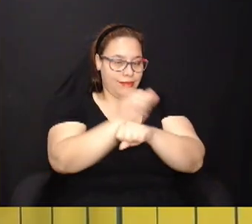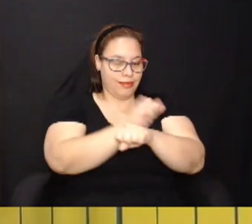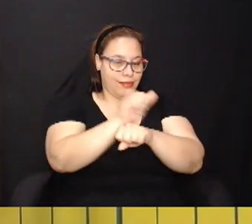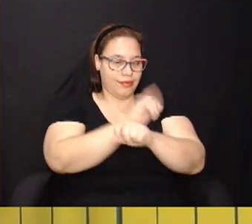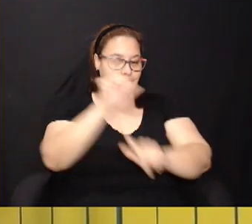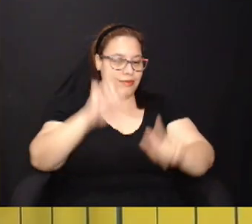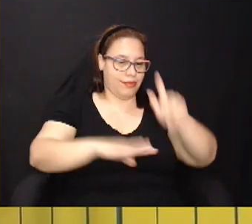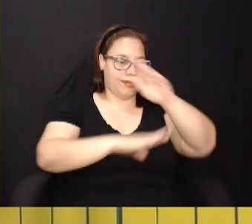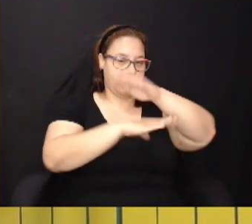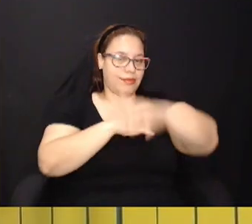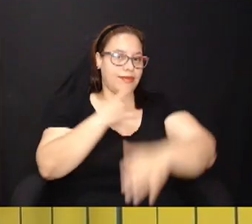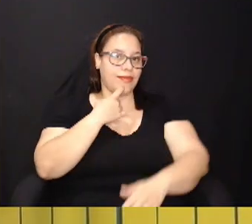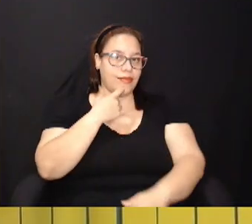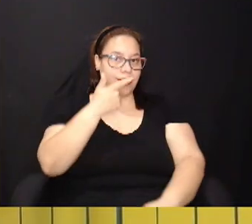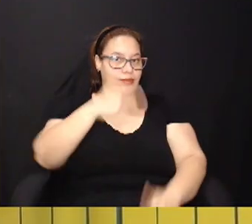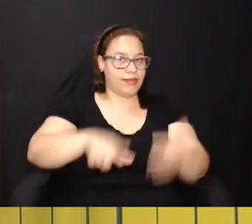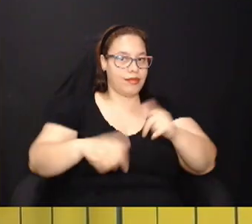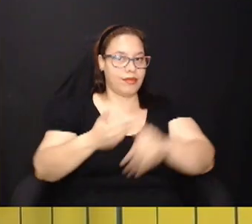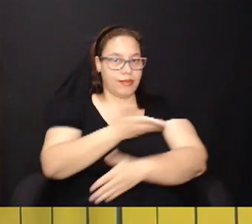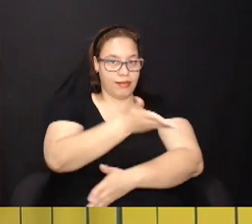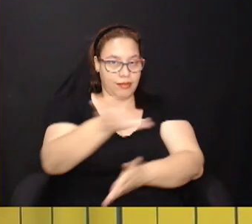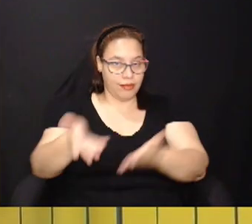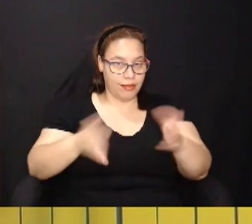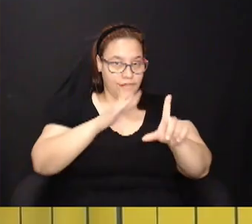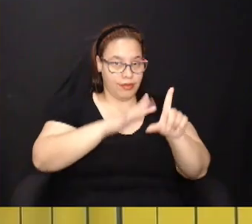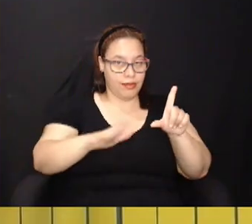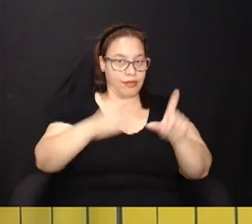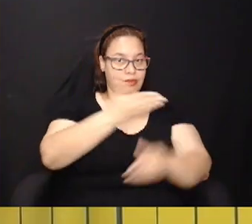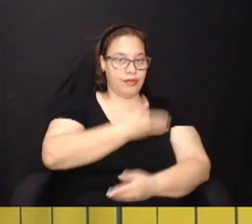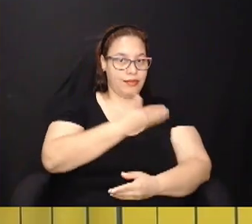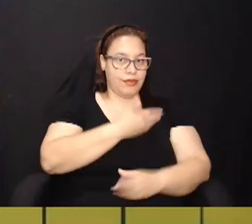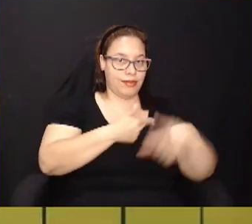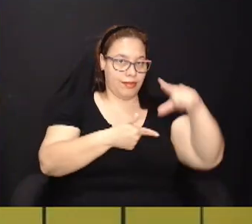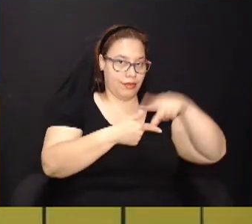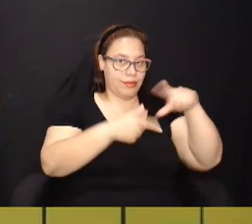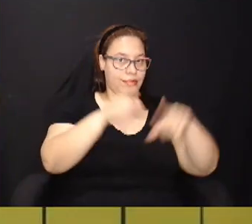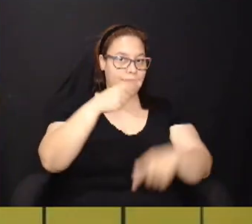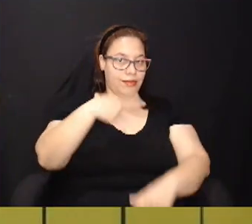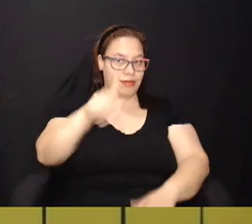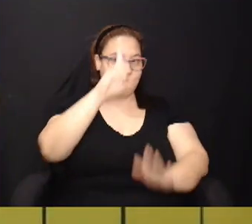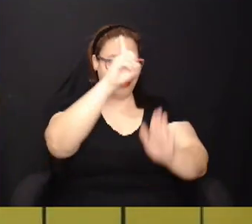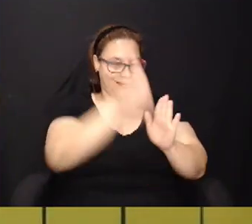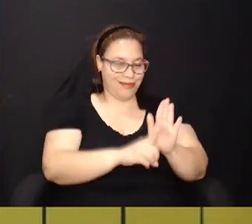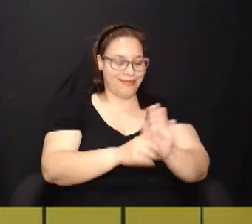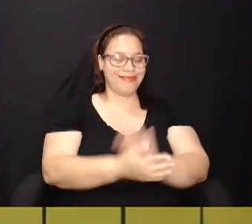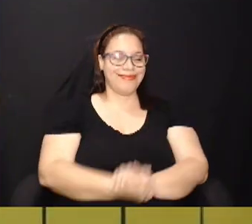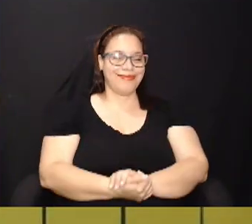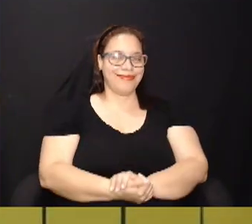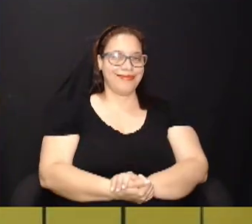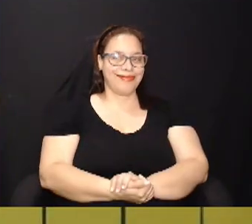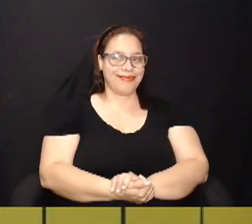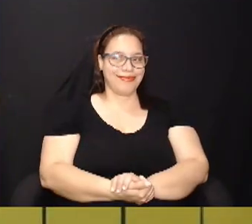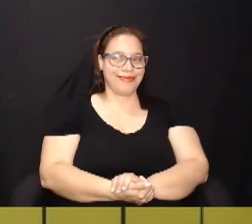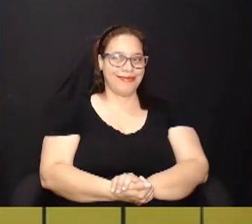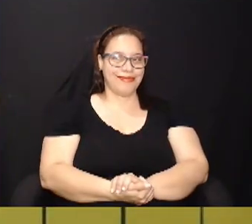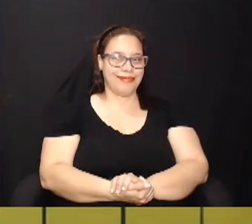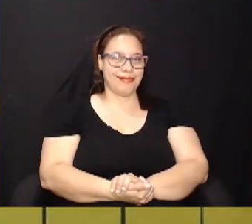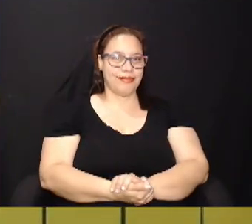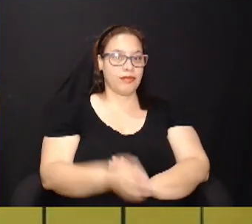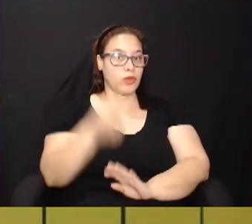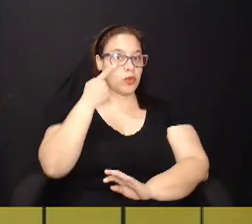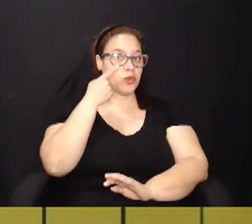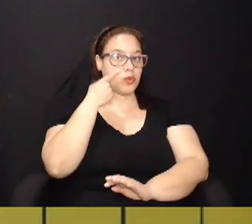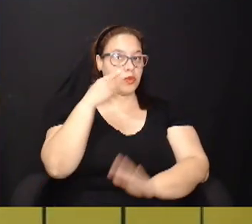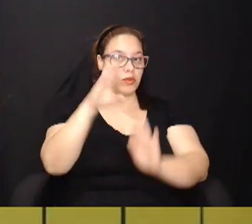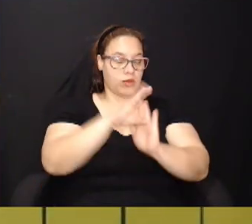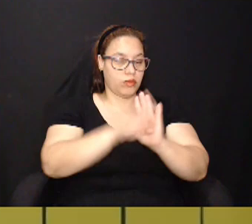Campinas. Repasse para sua família, para os seus amigos. Esse é o quadro É Seu Direito, tá? Então, fique ligadinho aqui na programação